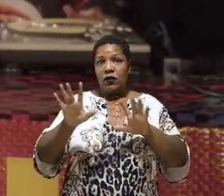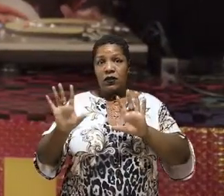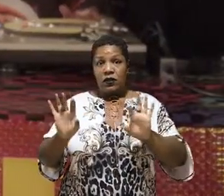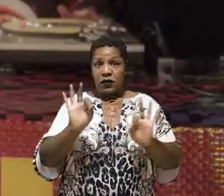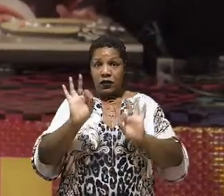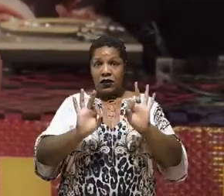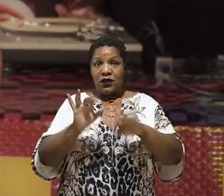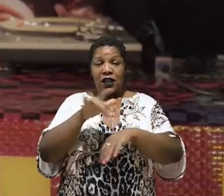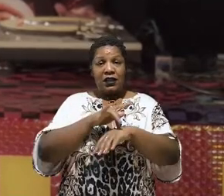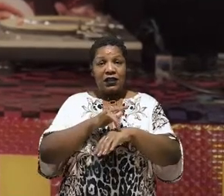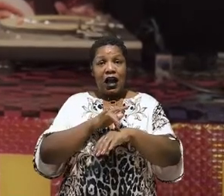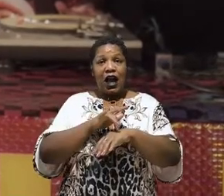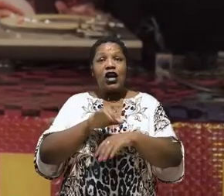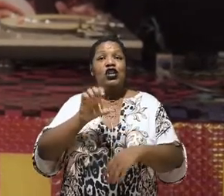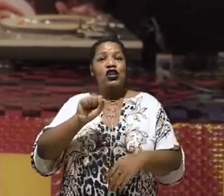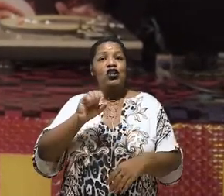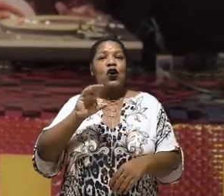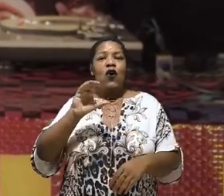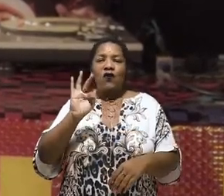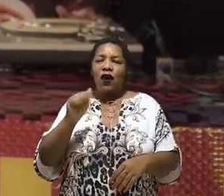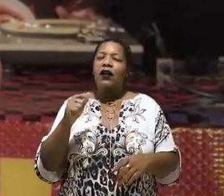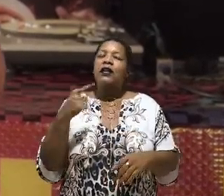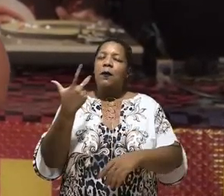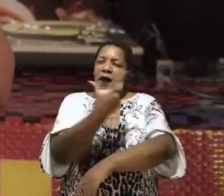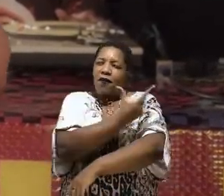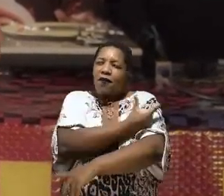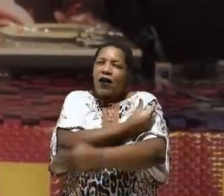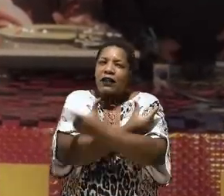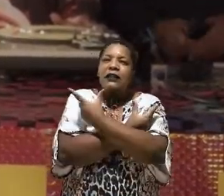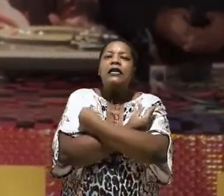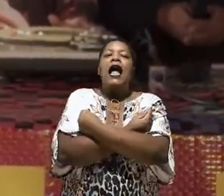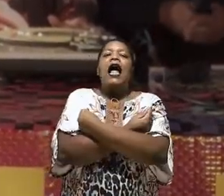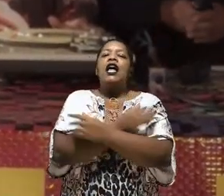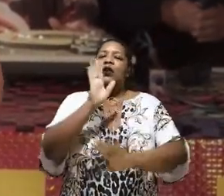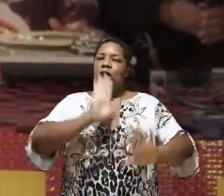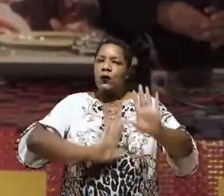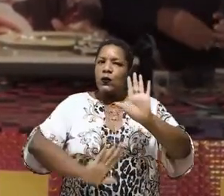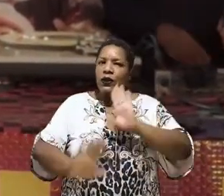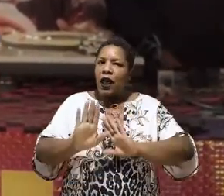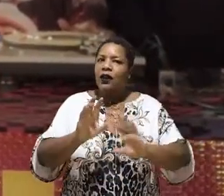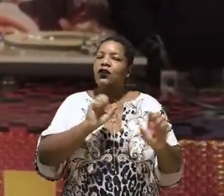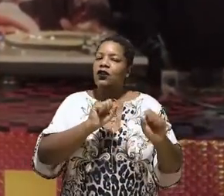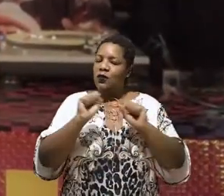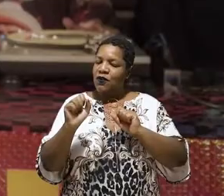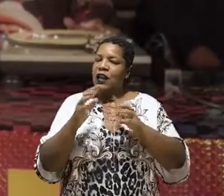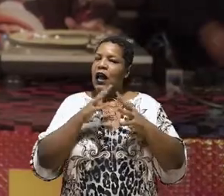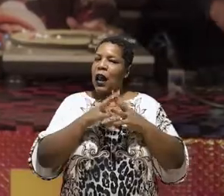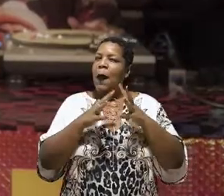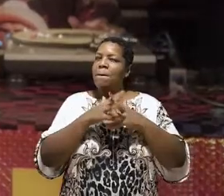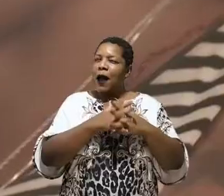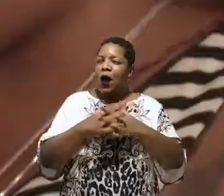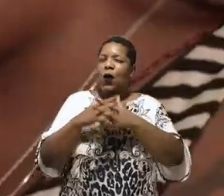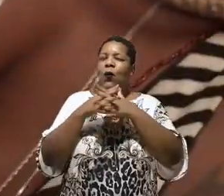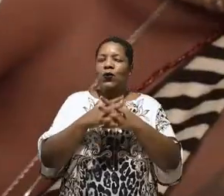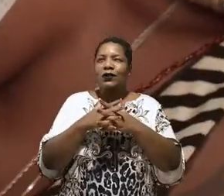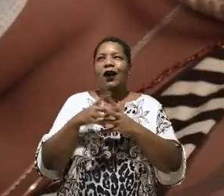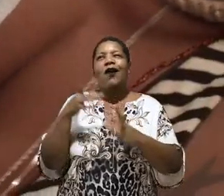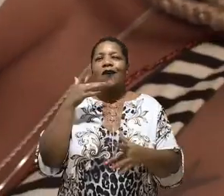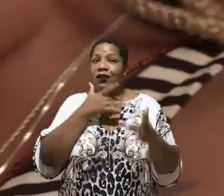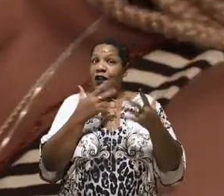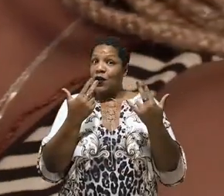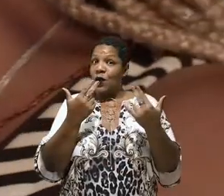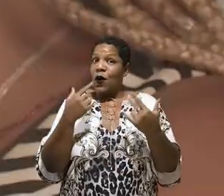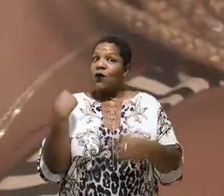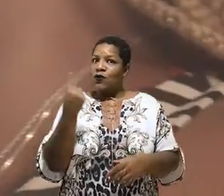vez vocês vão dançar no sofá Tá bom quando todo mundo tiver vacinado depois de ter se cuidado a gente vai poder fazer aquela bagunça gostosa igual